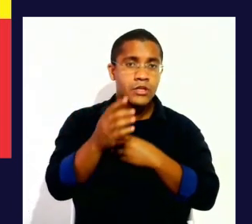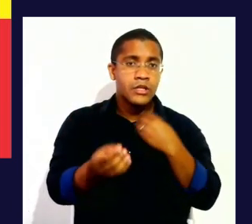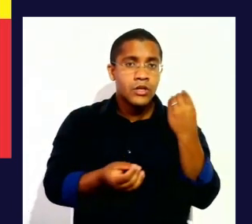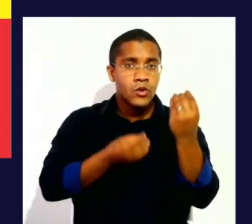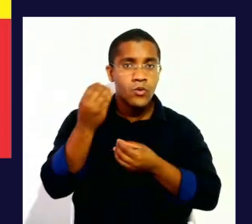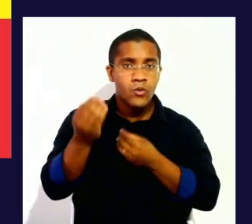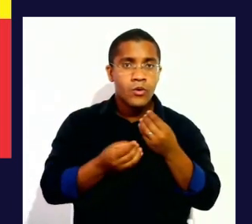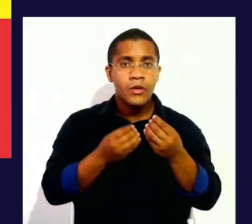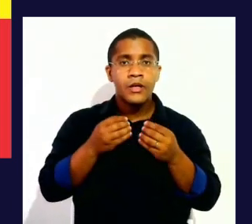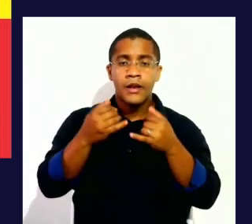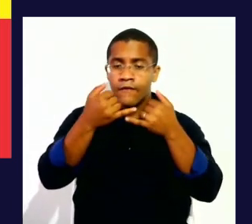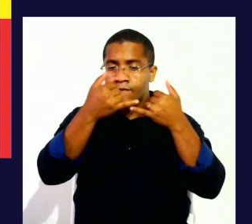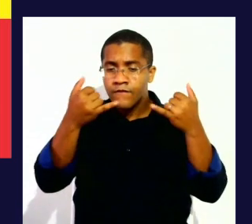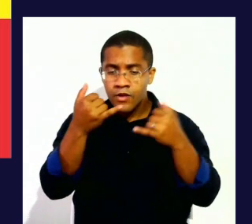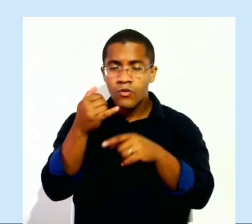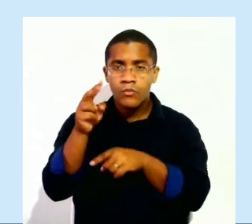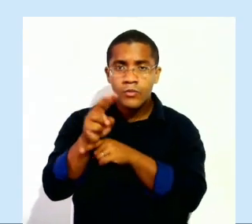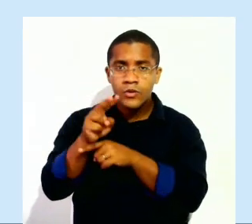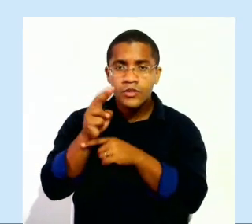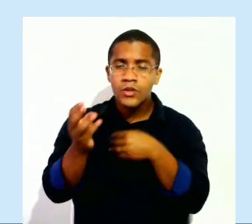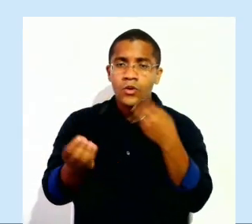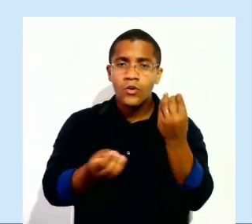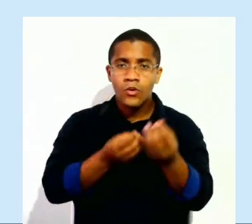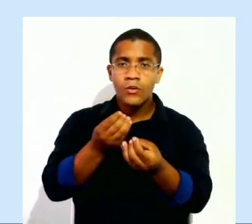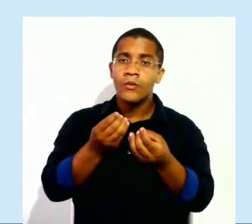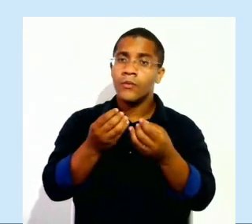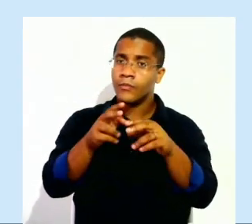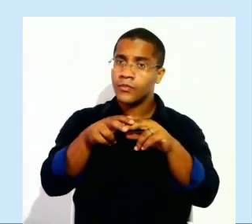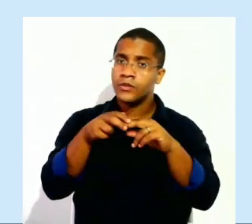proteção justamente desses cabos. É por